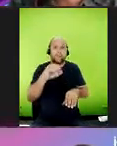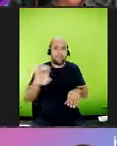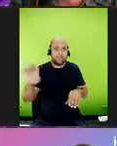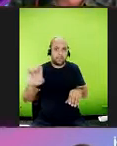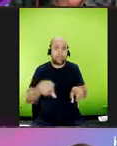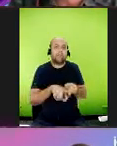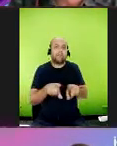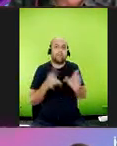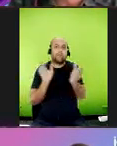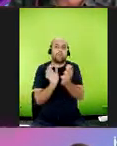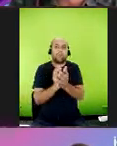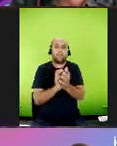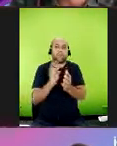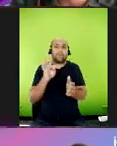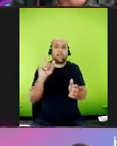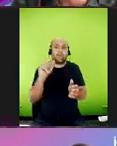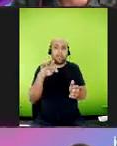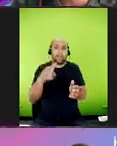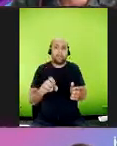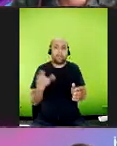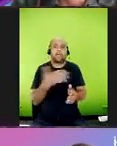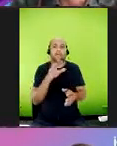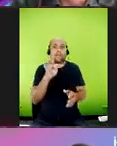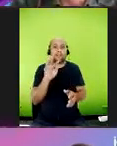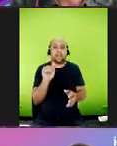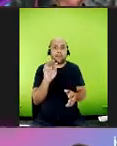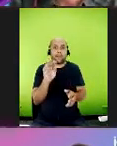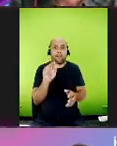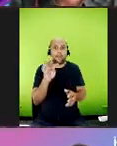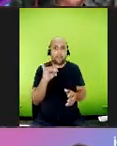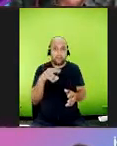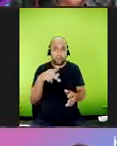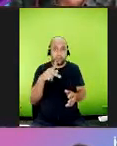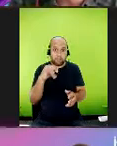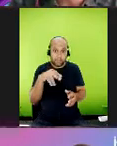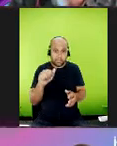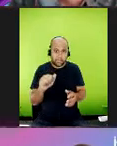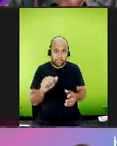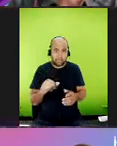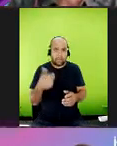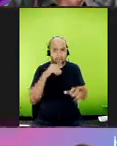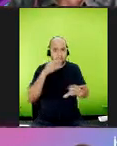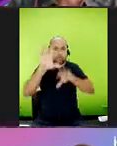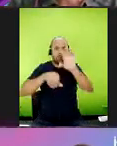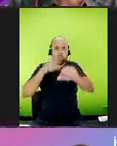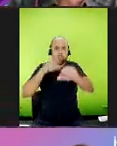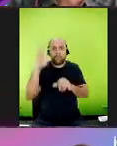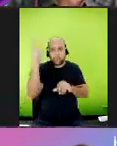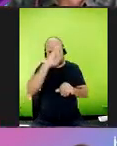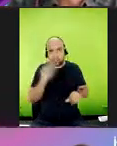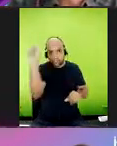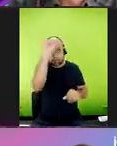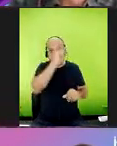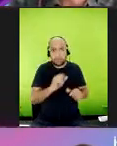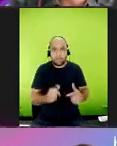aí tá Pina lá do Ralo para o futuro é um parceiro nosso né Na hora que a gente tem a capilaridade no Brasil todo e o programa formação